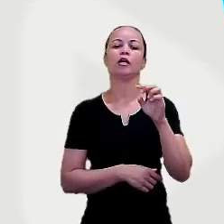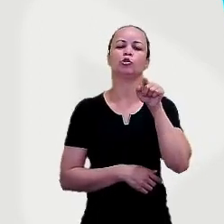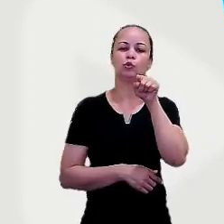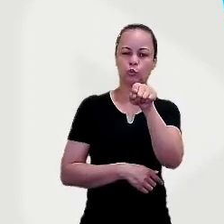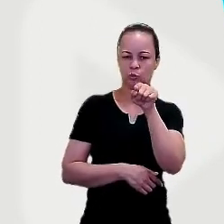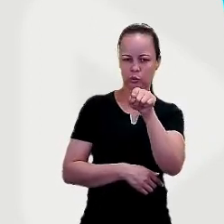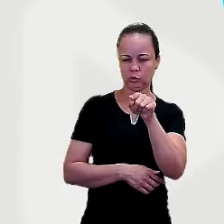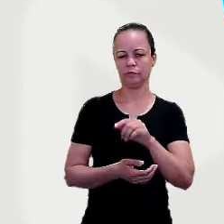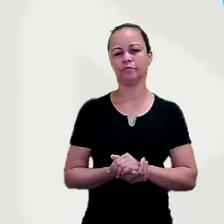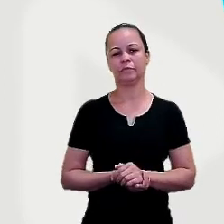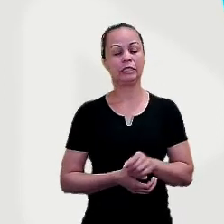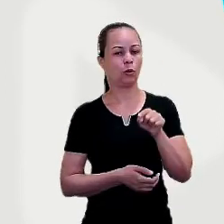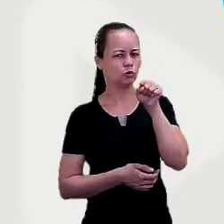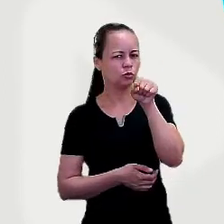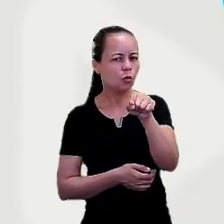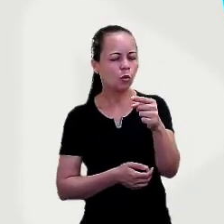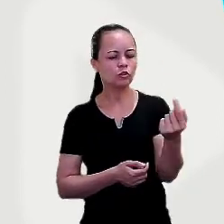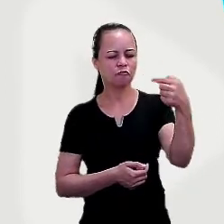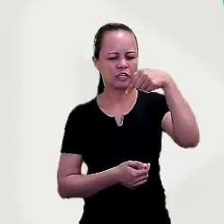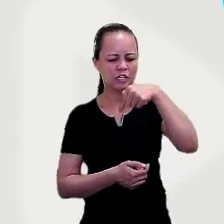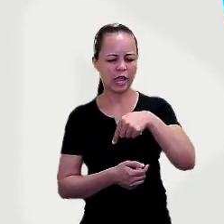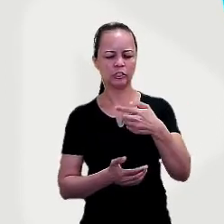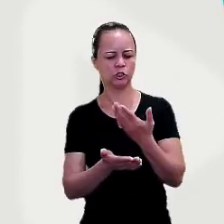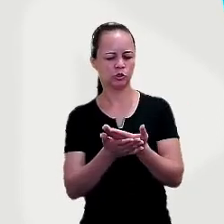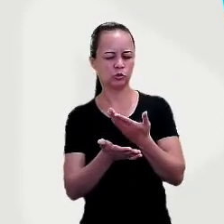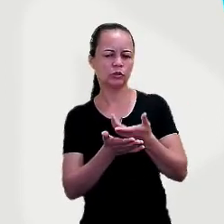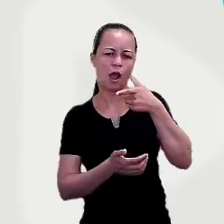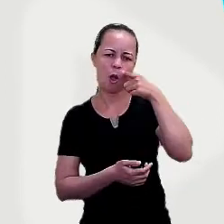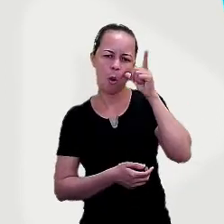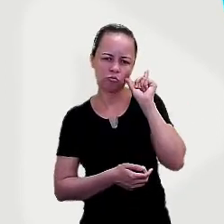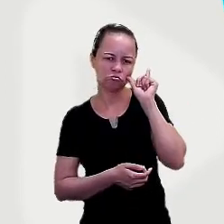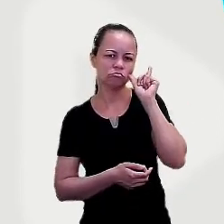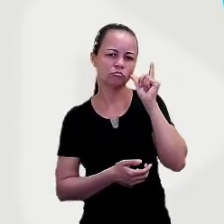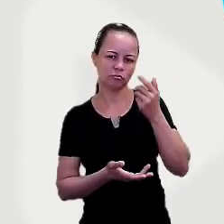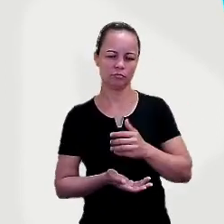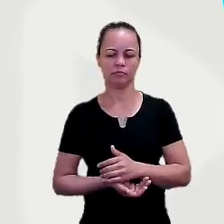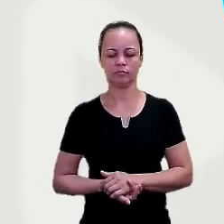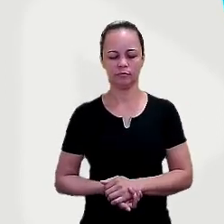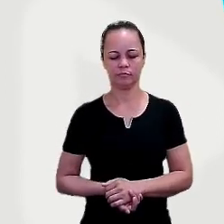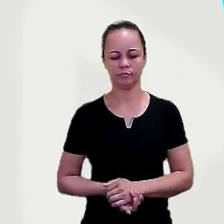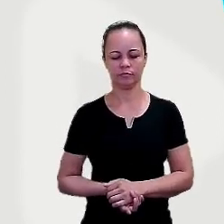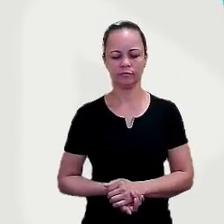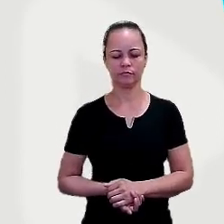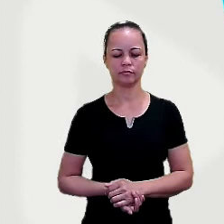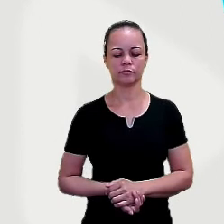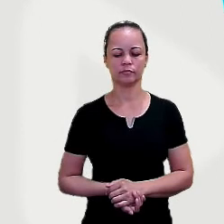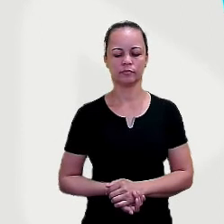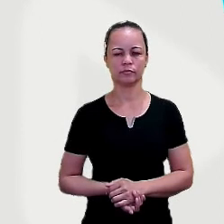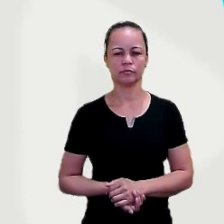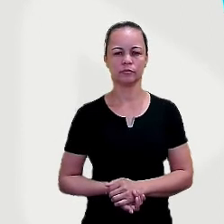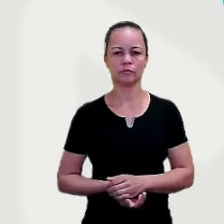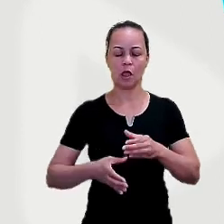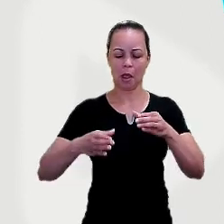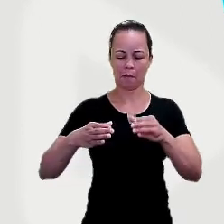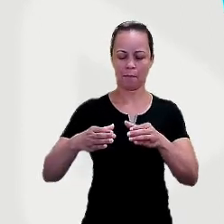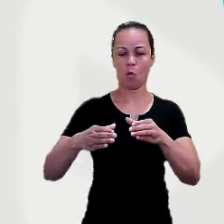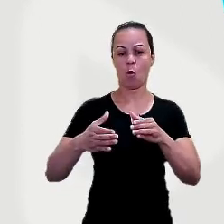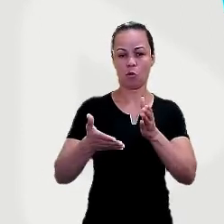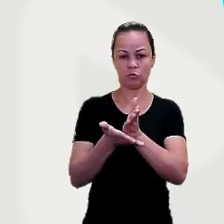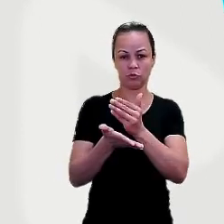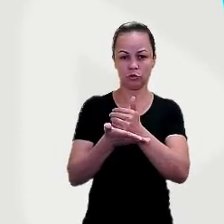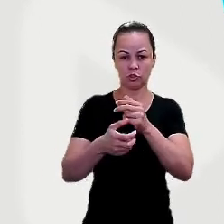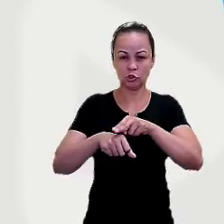vieste estudar com a gente ontem. Adora comer bolo de chocolate.